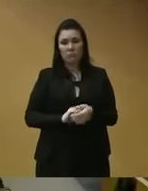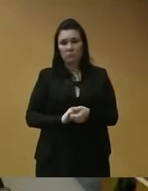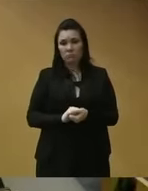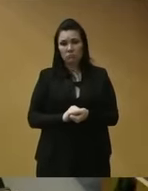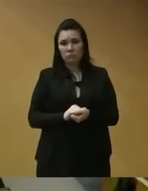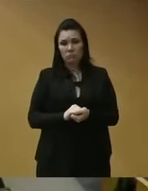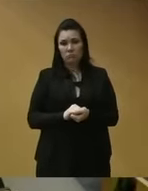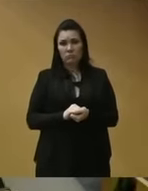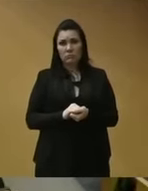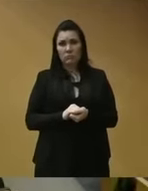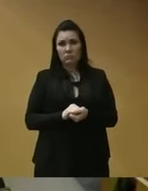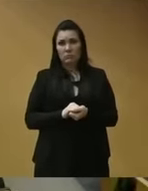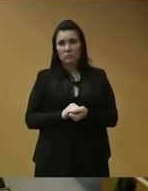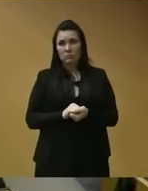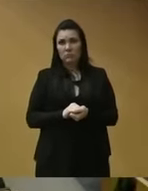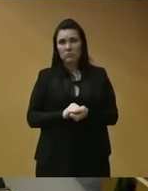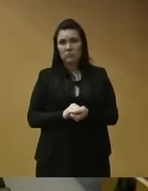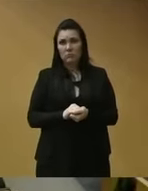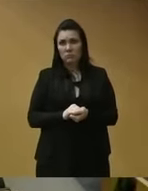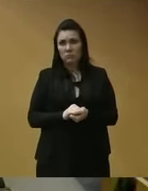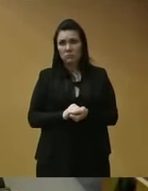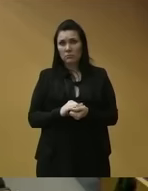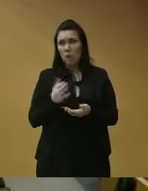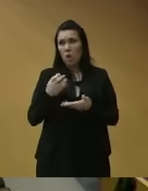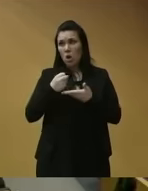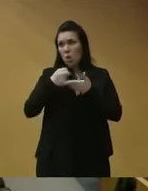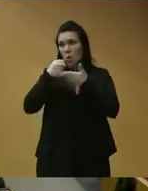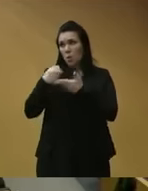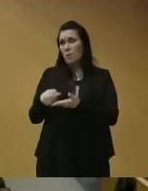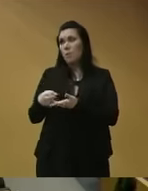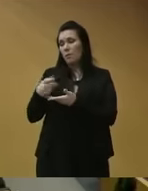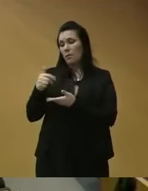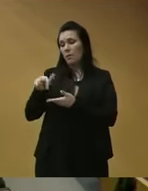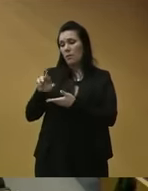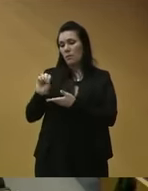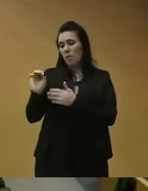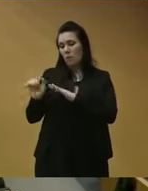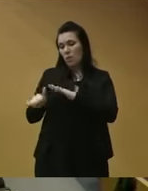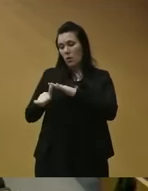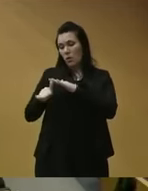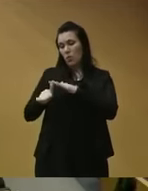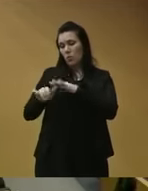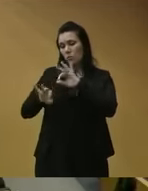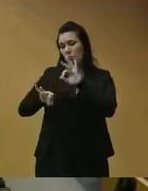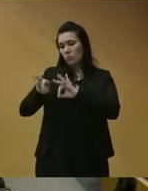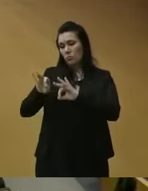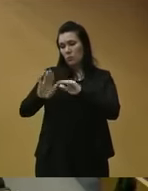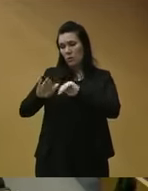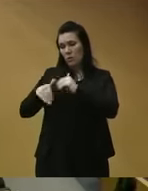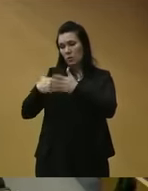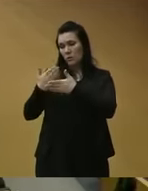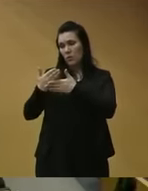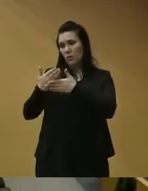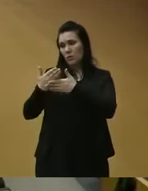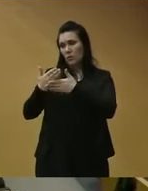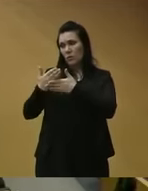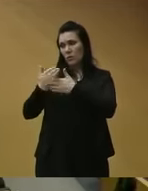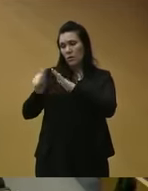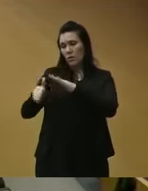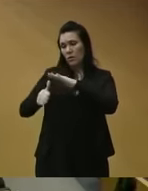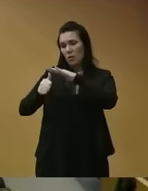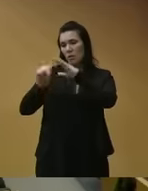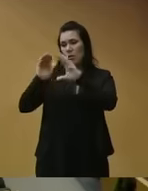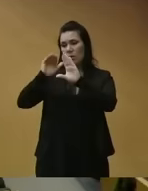Neste momento, passo a palavra ao pró-reitor de Planejamento e Desenvolvimento e reitor eleito da